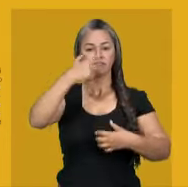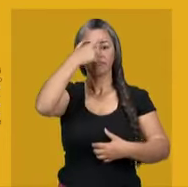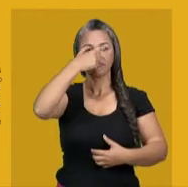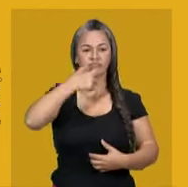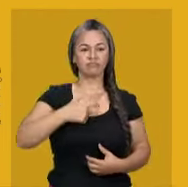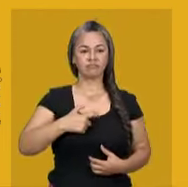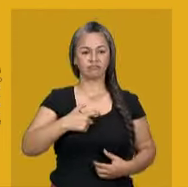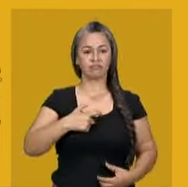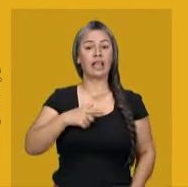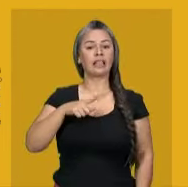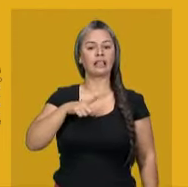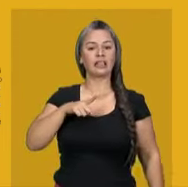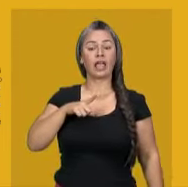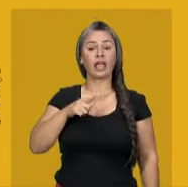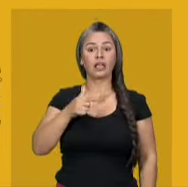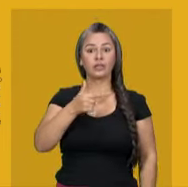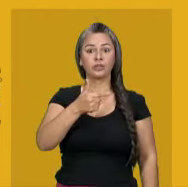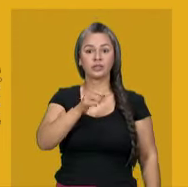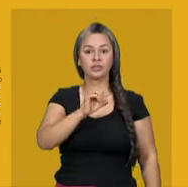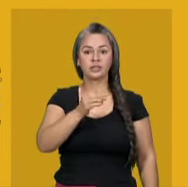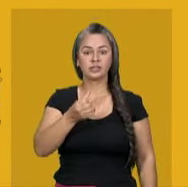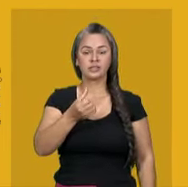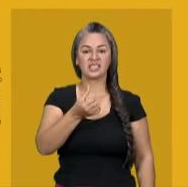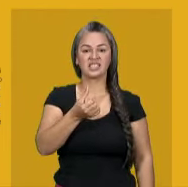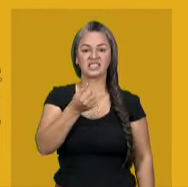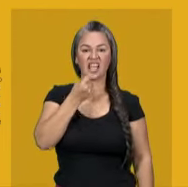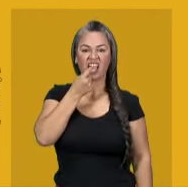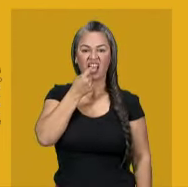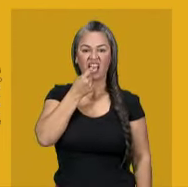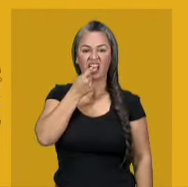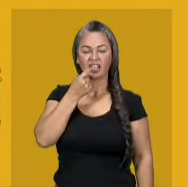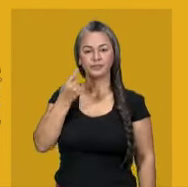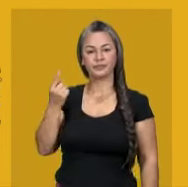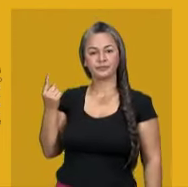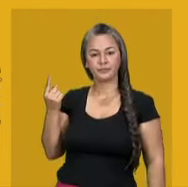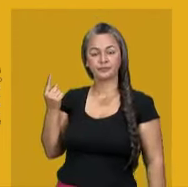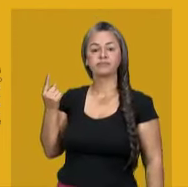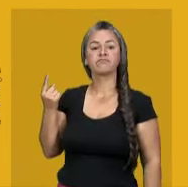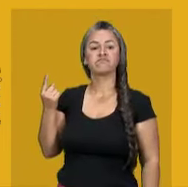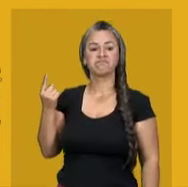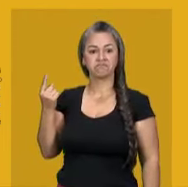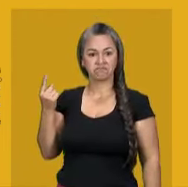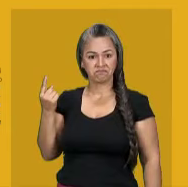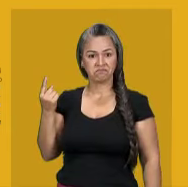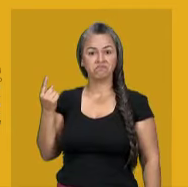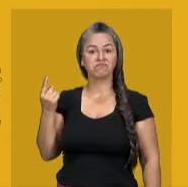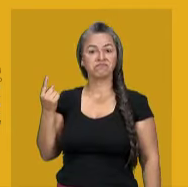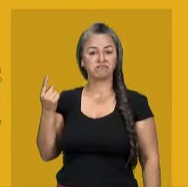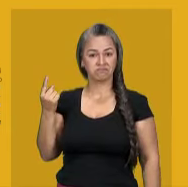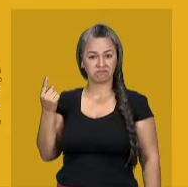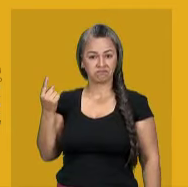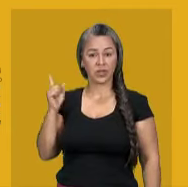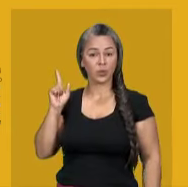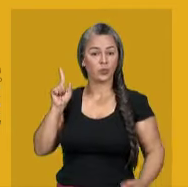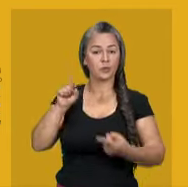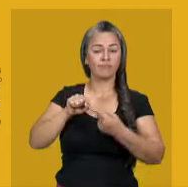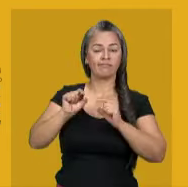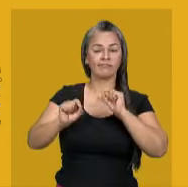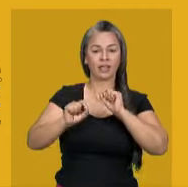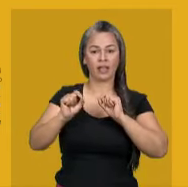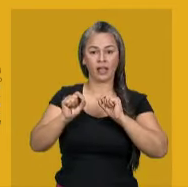tem 206 ossos e a sua função é nos dar a sustentação do corpo